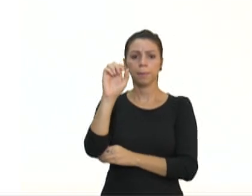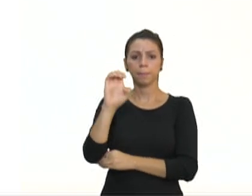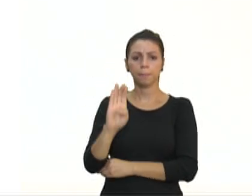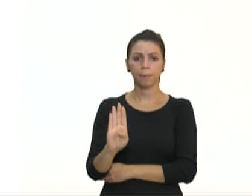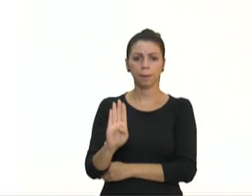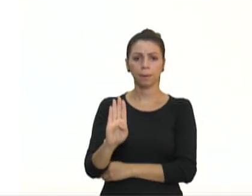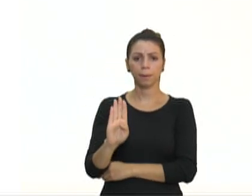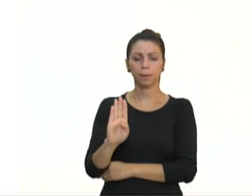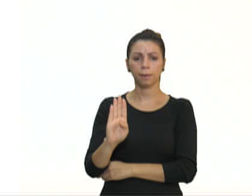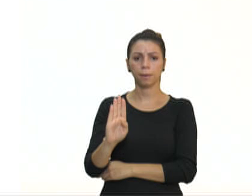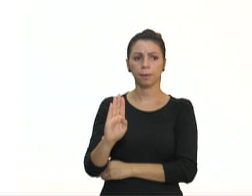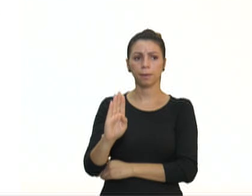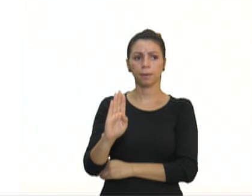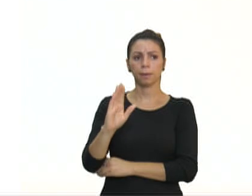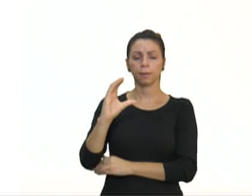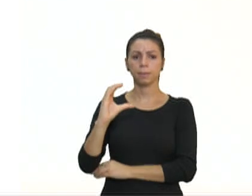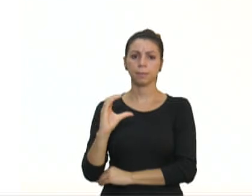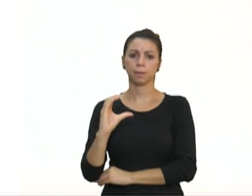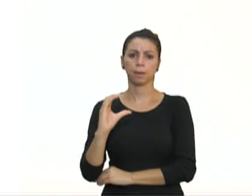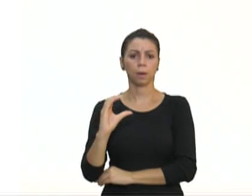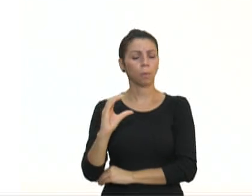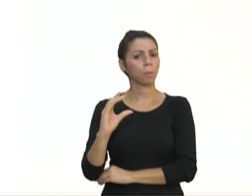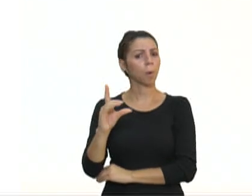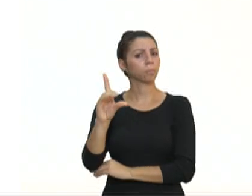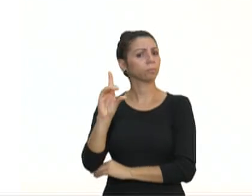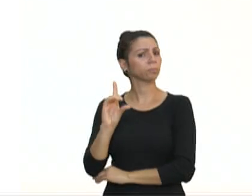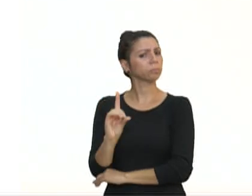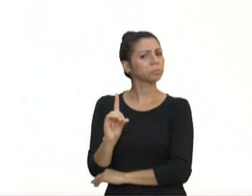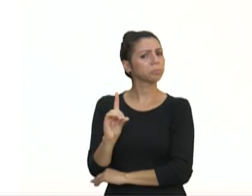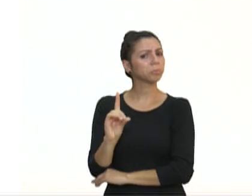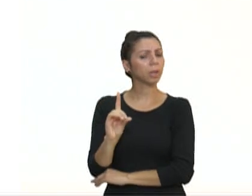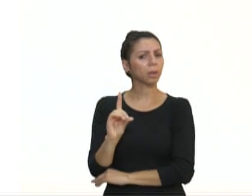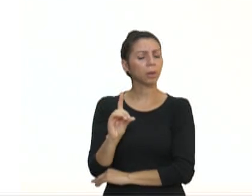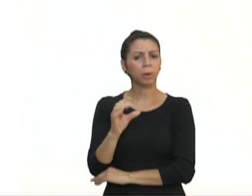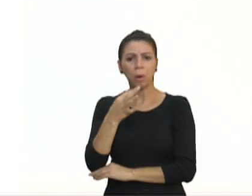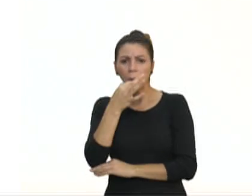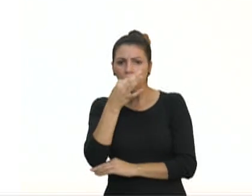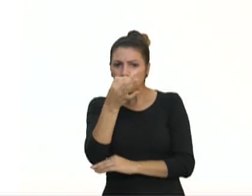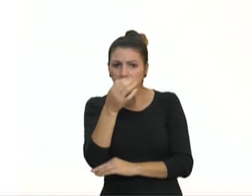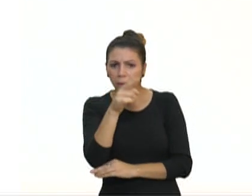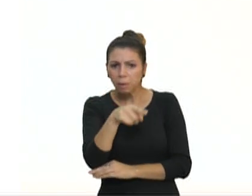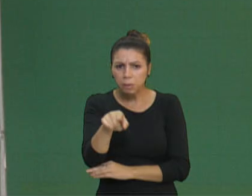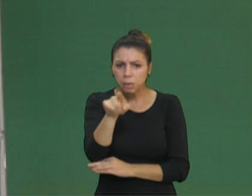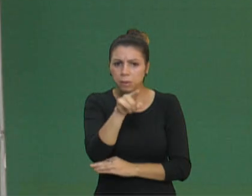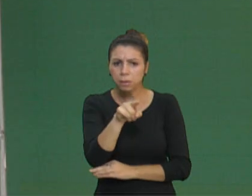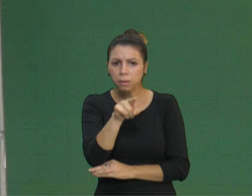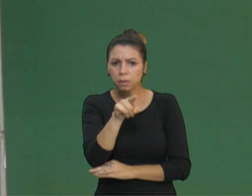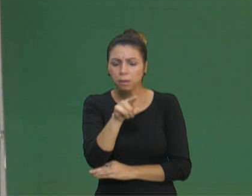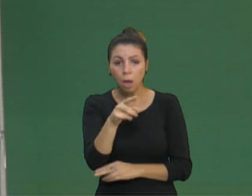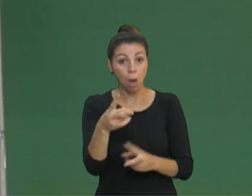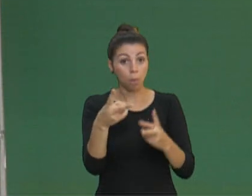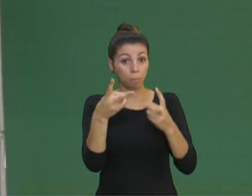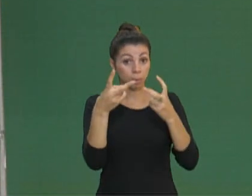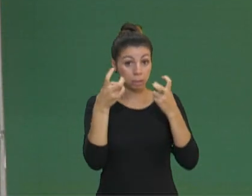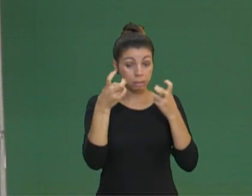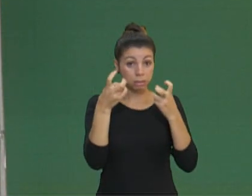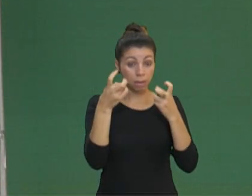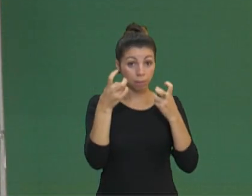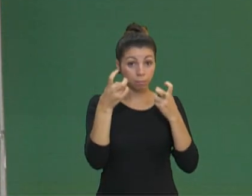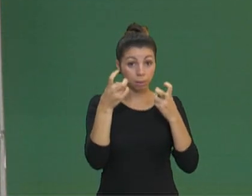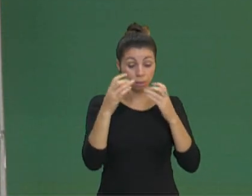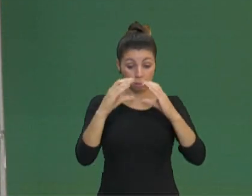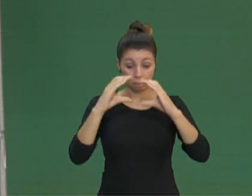Inversão térmica ou urbanização? O que você acha? Repara que a poluição não está